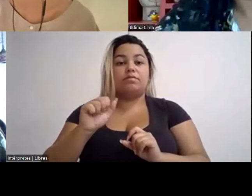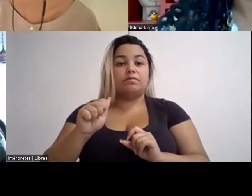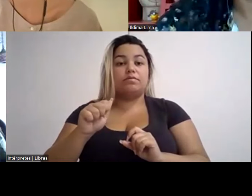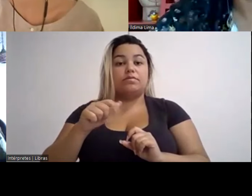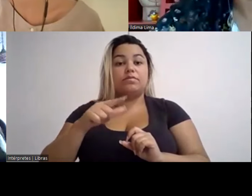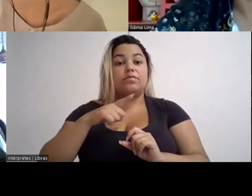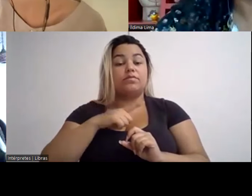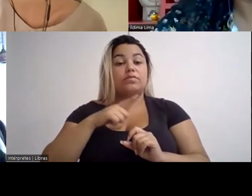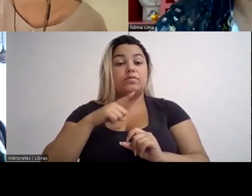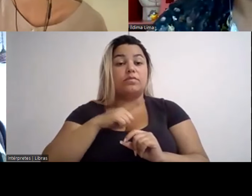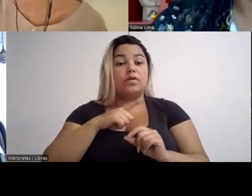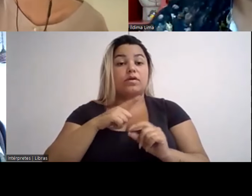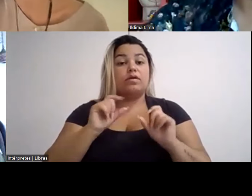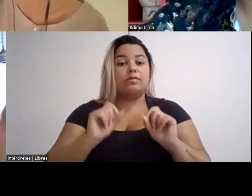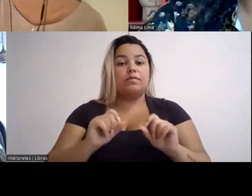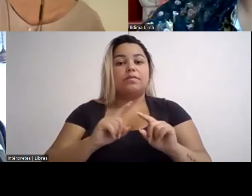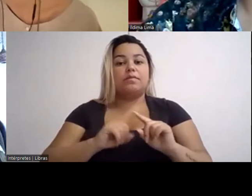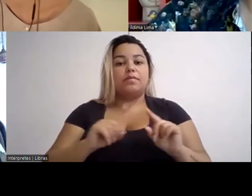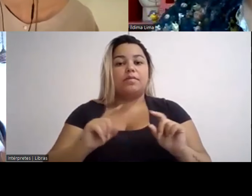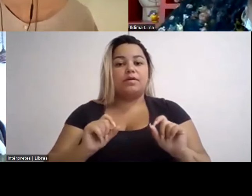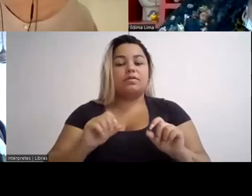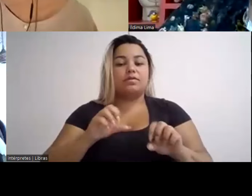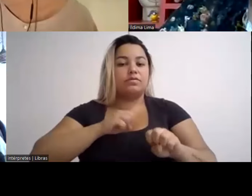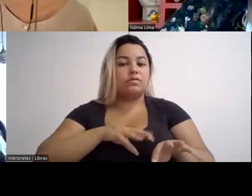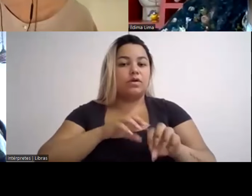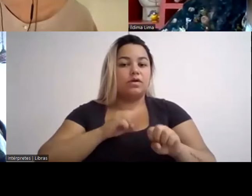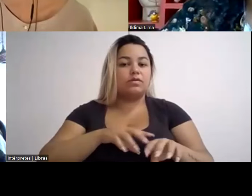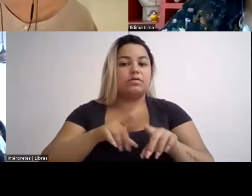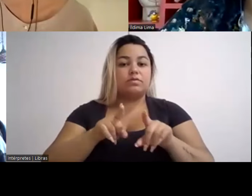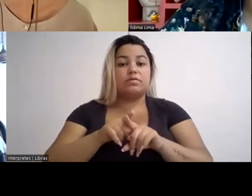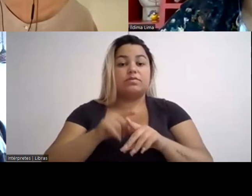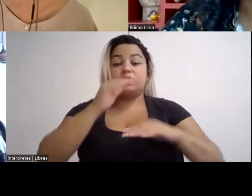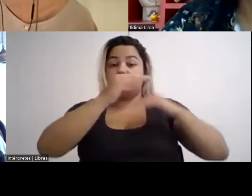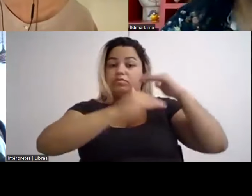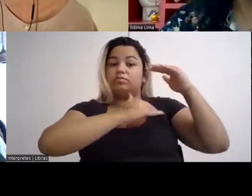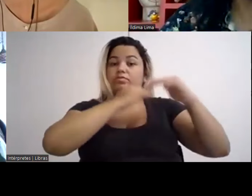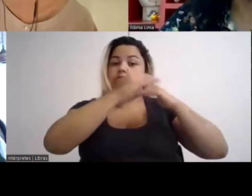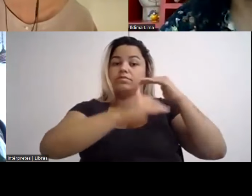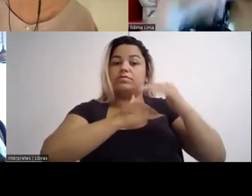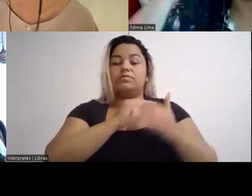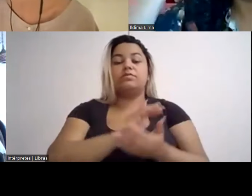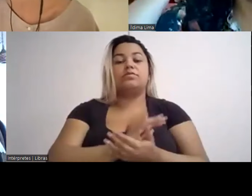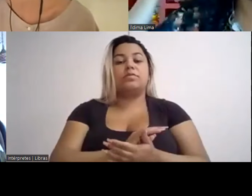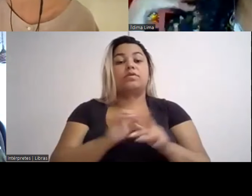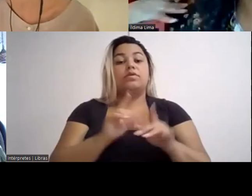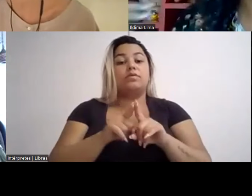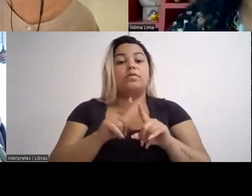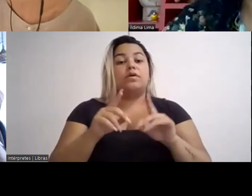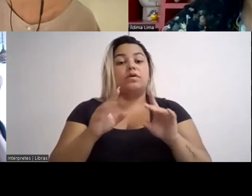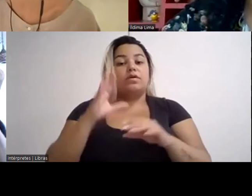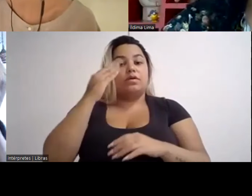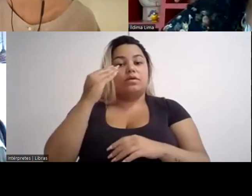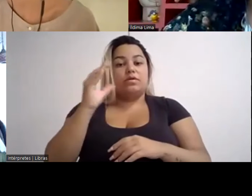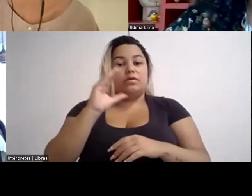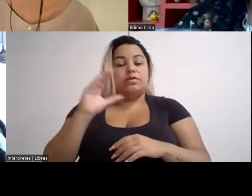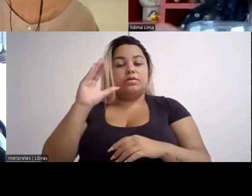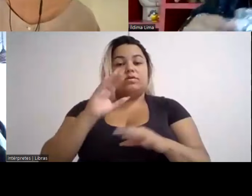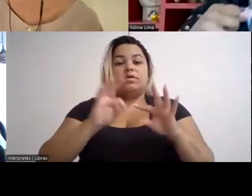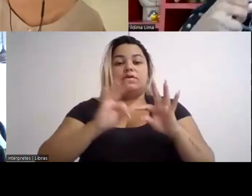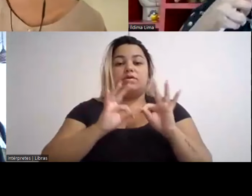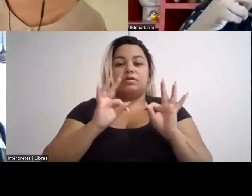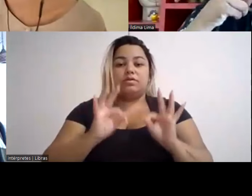turismo criativo, mas atravessa a educação, atravessa o desenvolvimento econômico, atravessa a ciência e tecnologia, né?